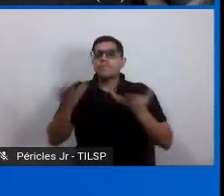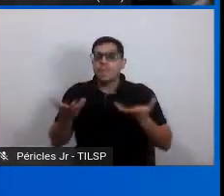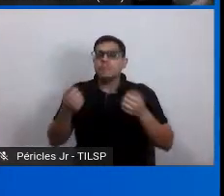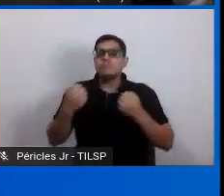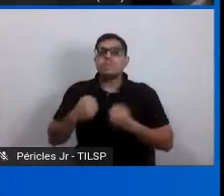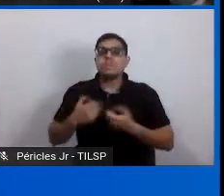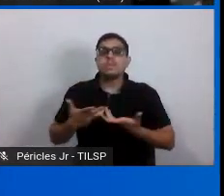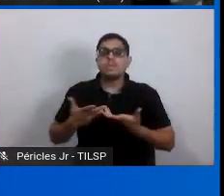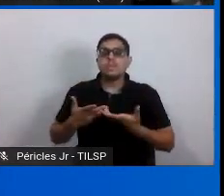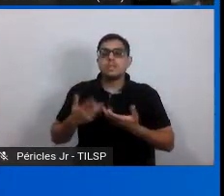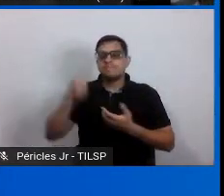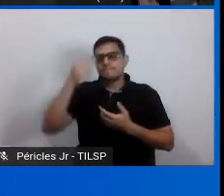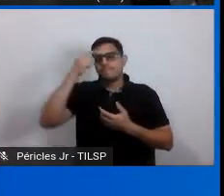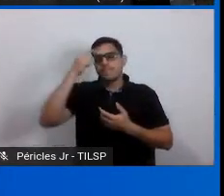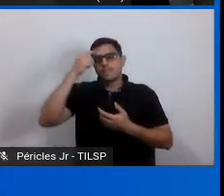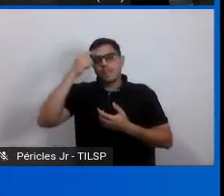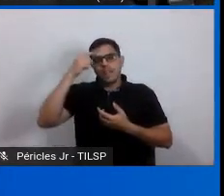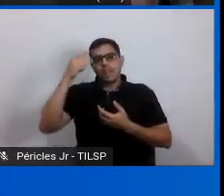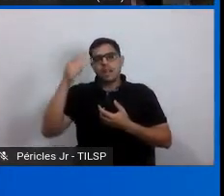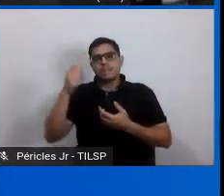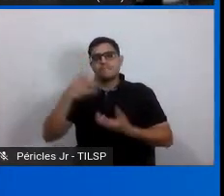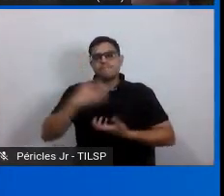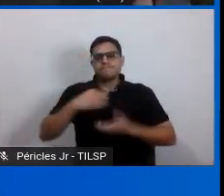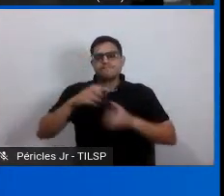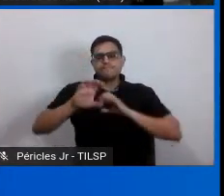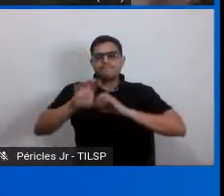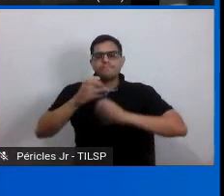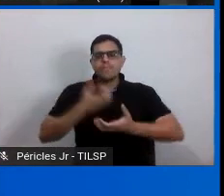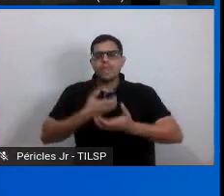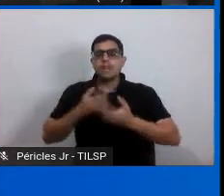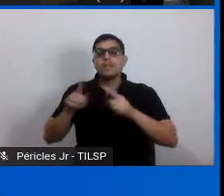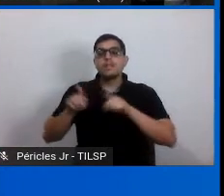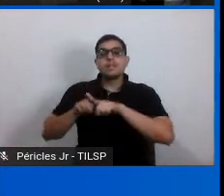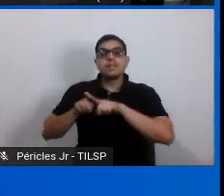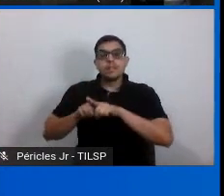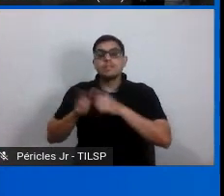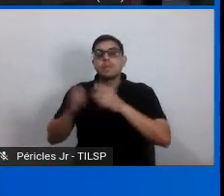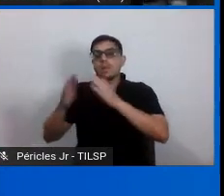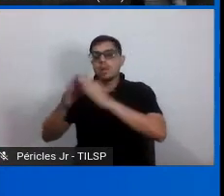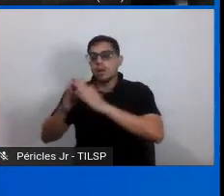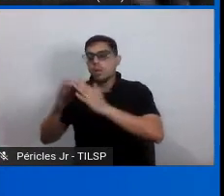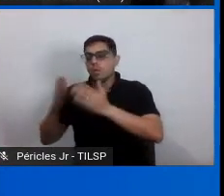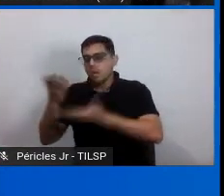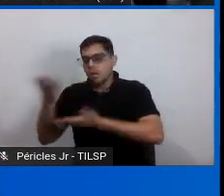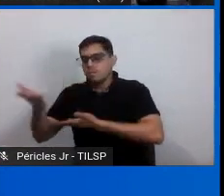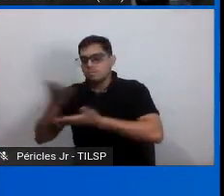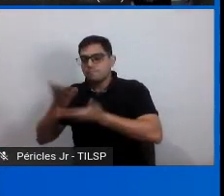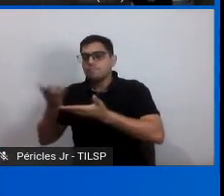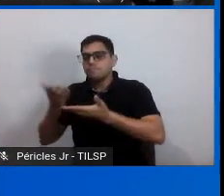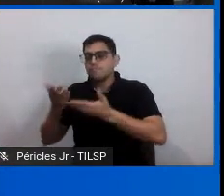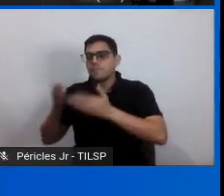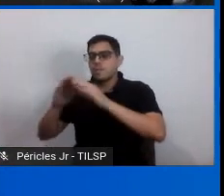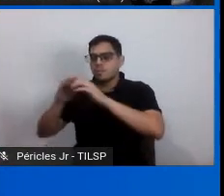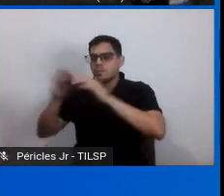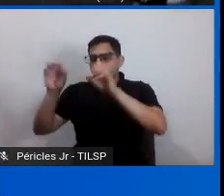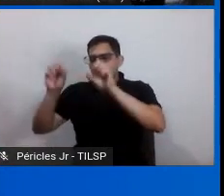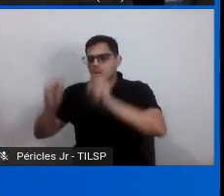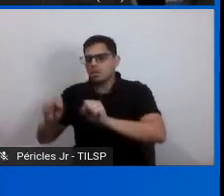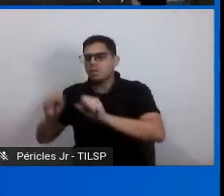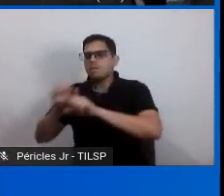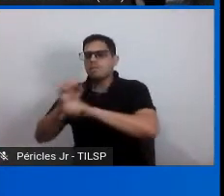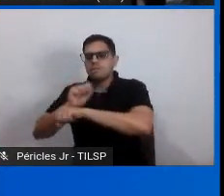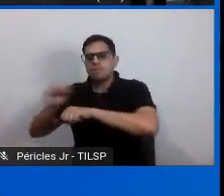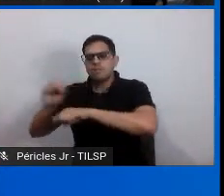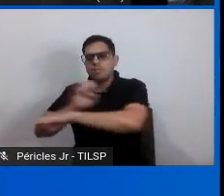mas a gente também precisa ter um contexto estrutural melhor para conseguir facilitar esse processo então das minhas considerações